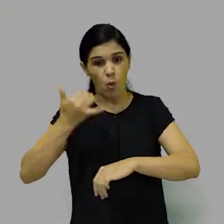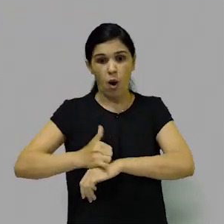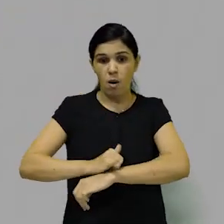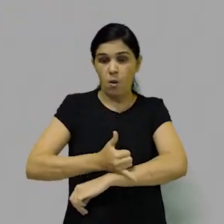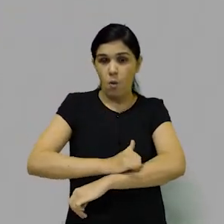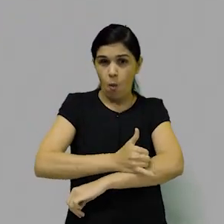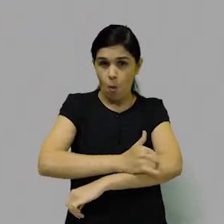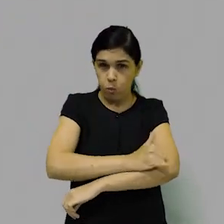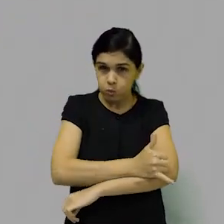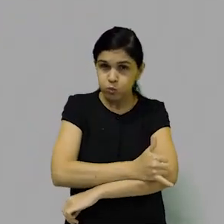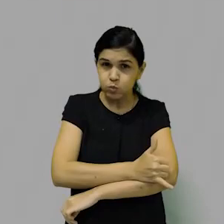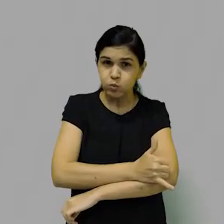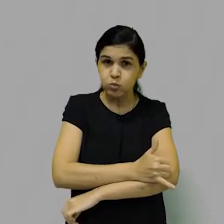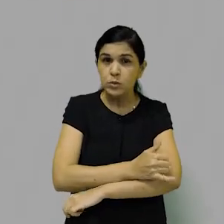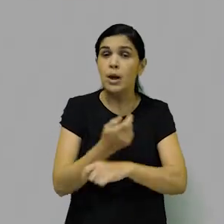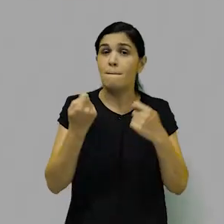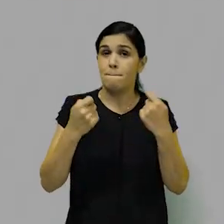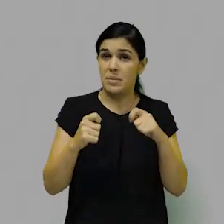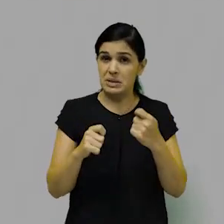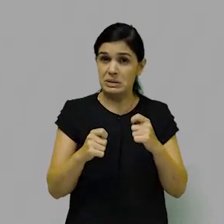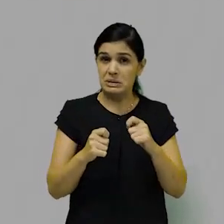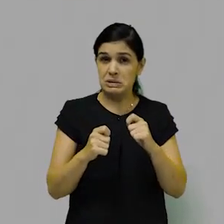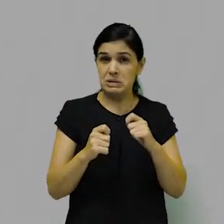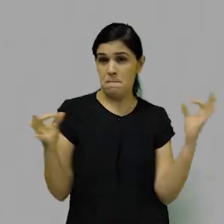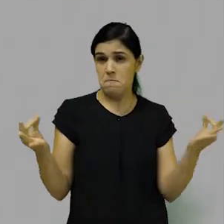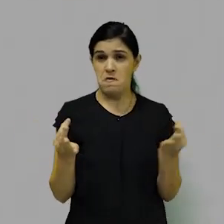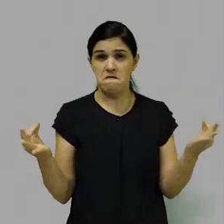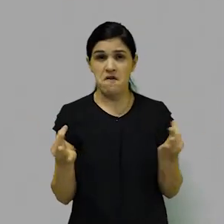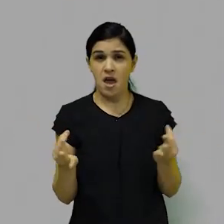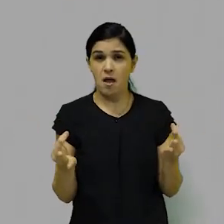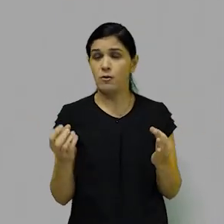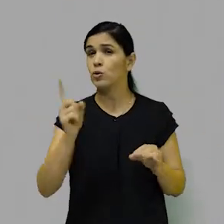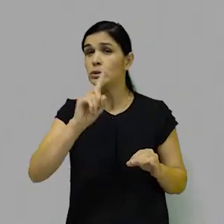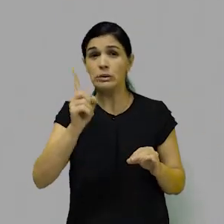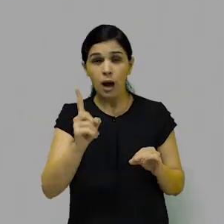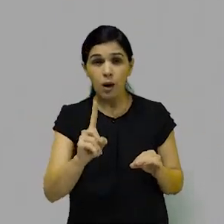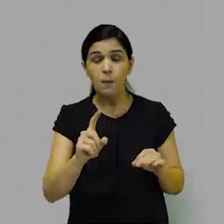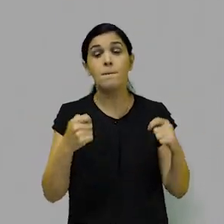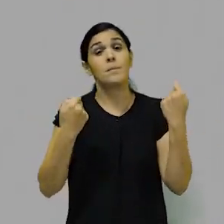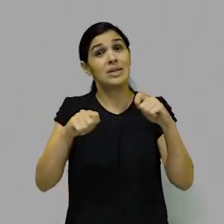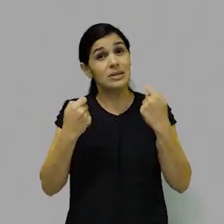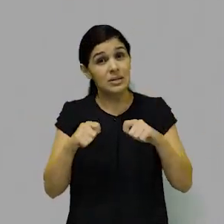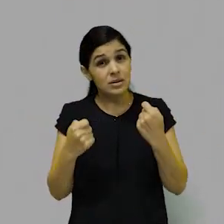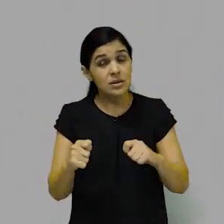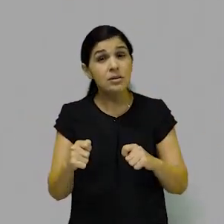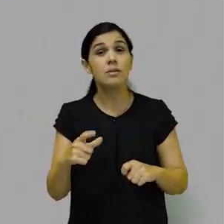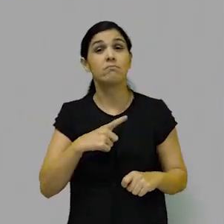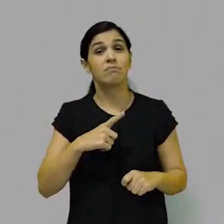estou falando apenas que ele tem que reduzir a sua gordura corporal. Tá certo?